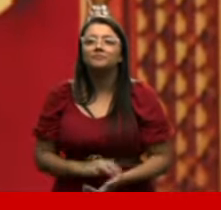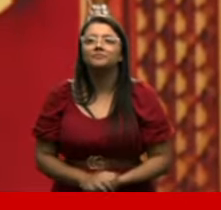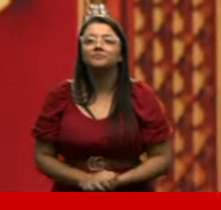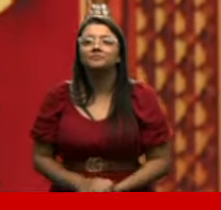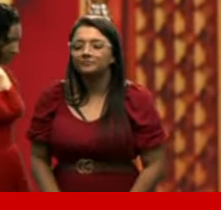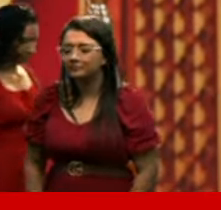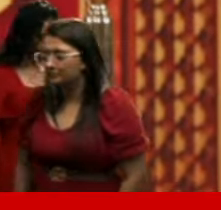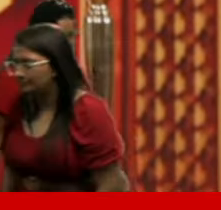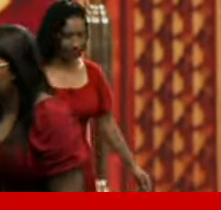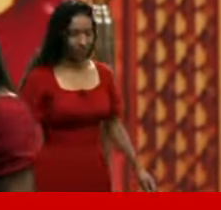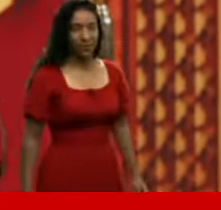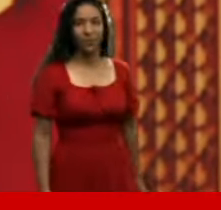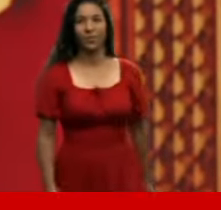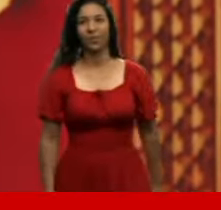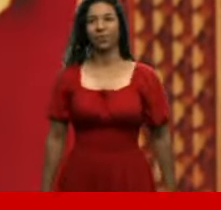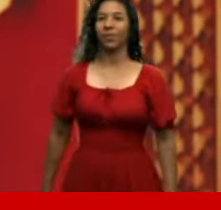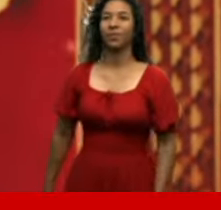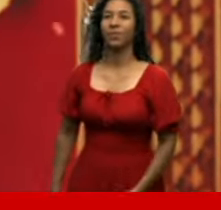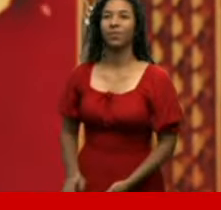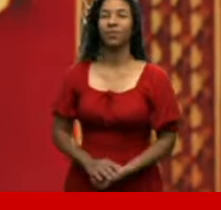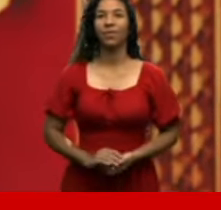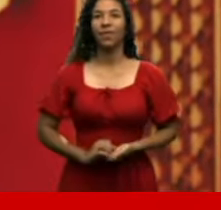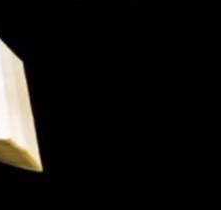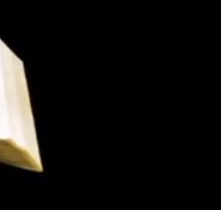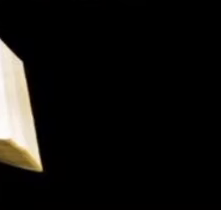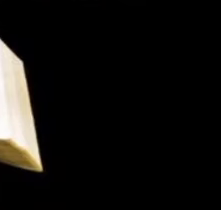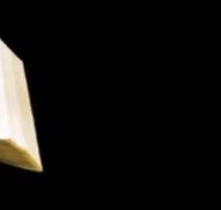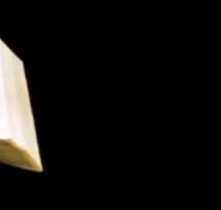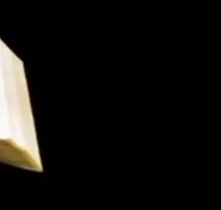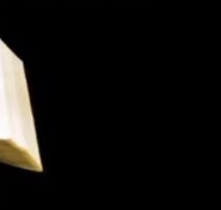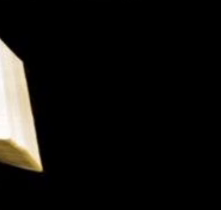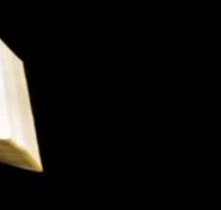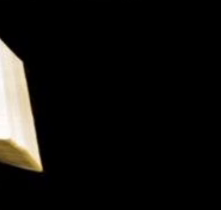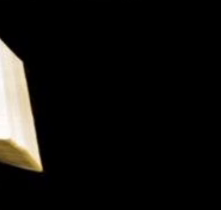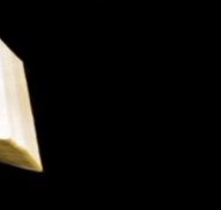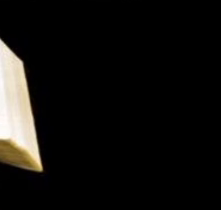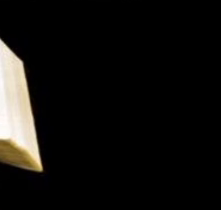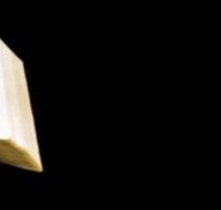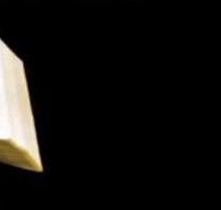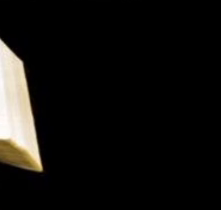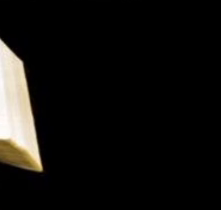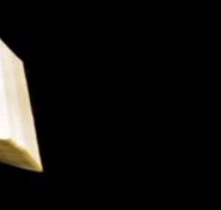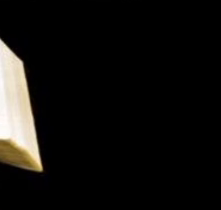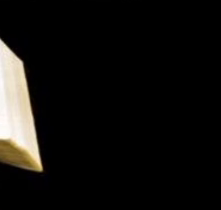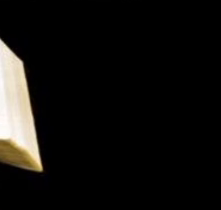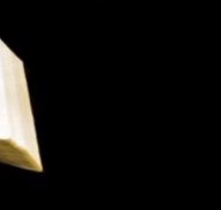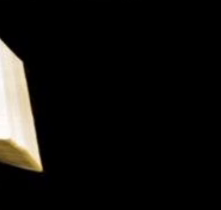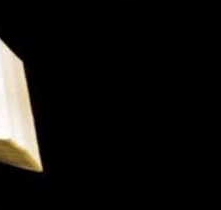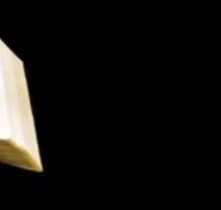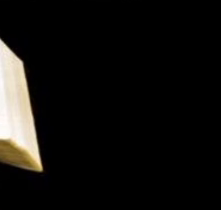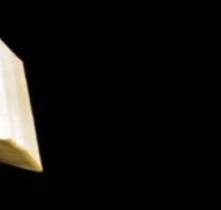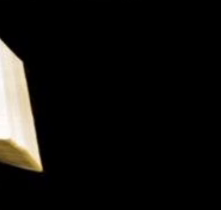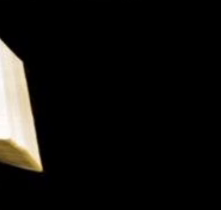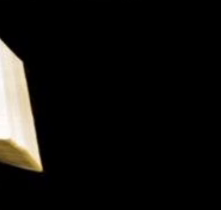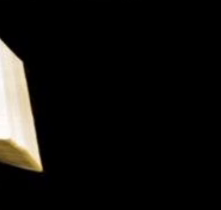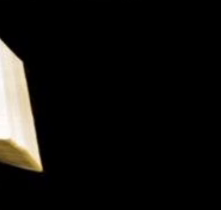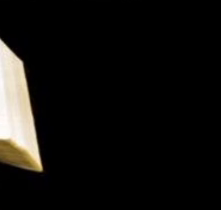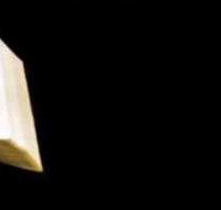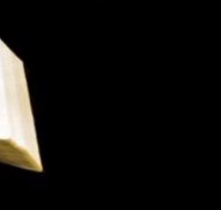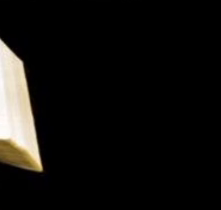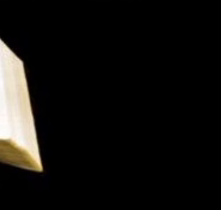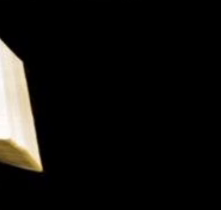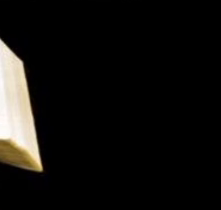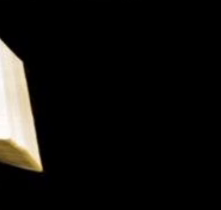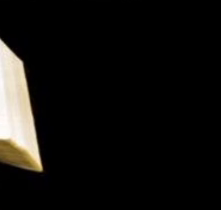aparecer nas nuvens. Ele está... Compartilhe essa forte mensagem da palavra de Deus, para que